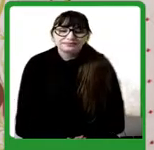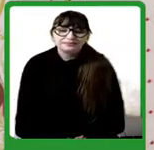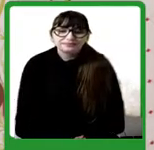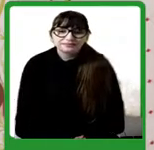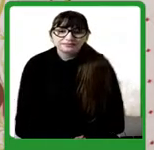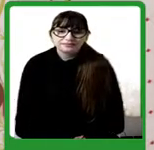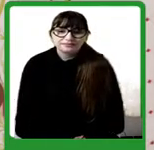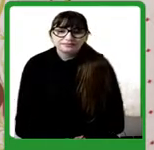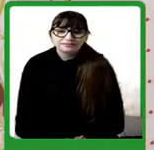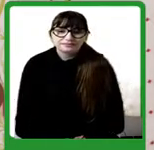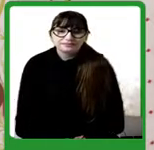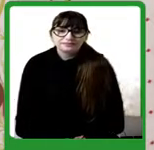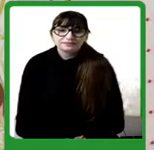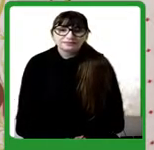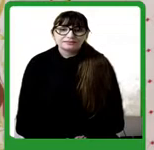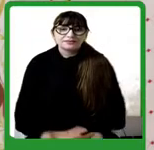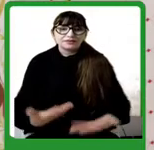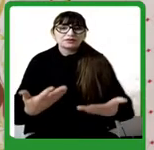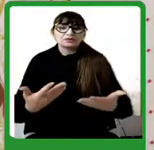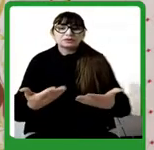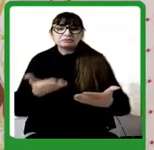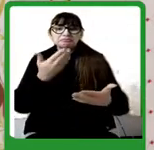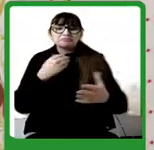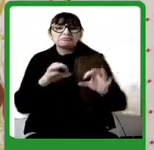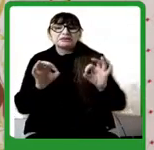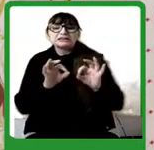trapel também. Tu nem para catequista não se pegou aquela vez, né?